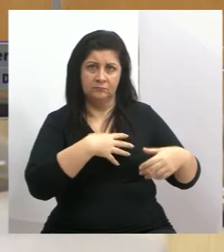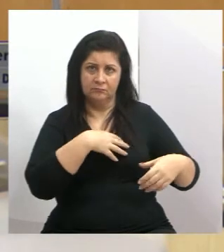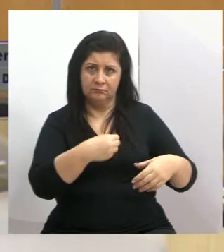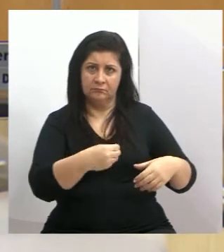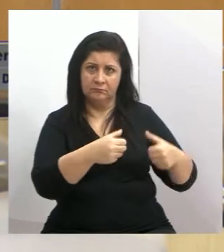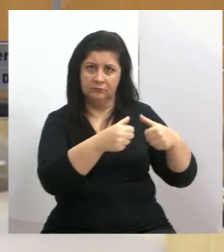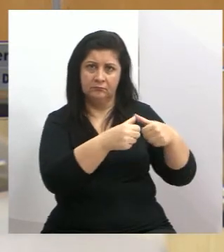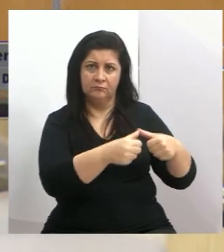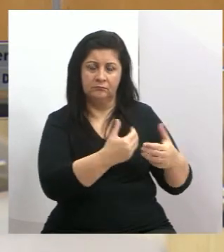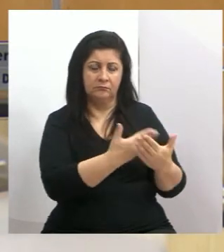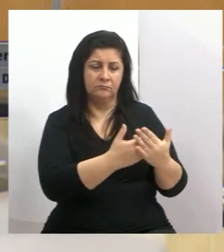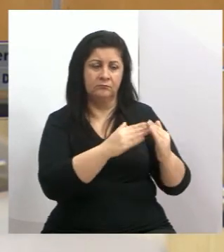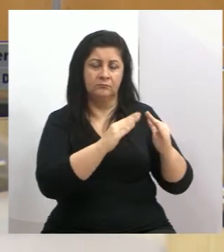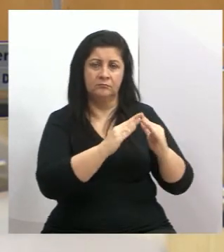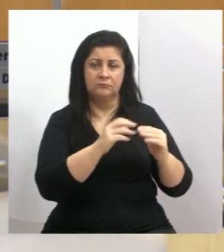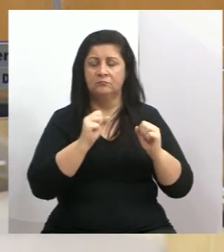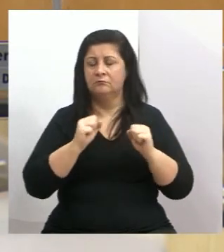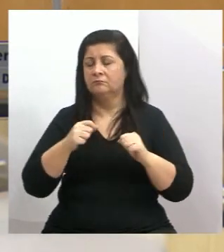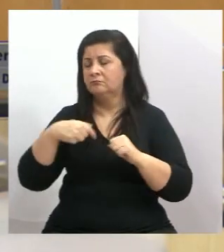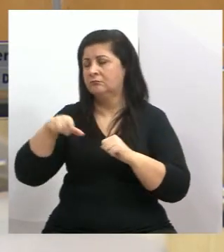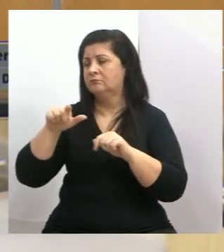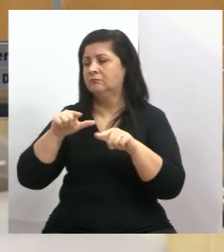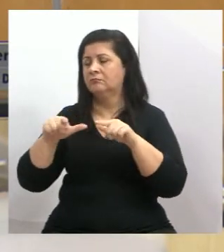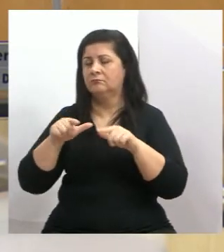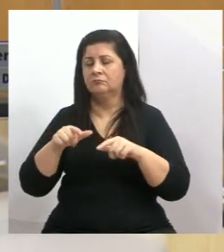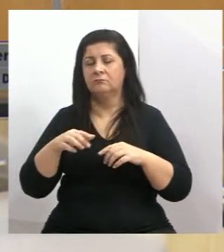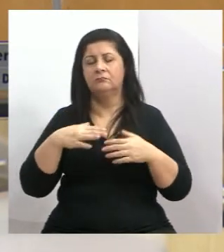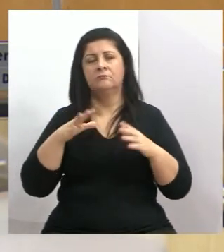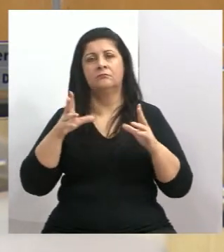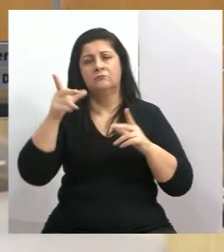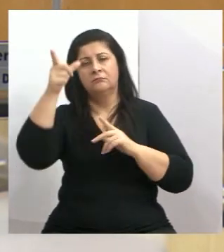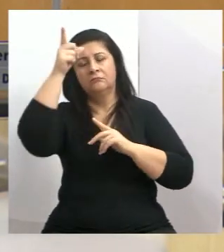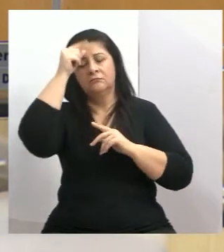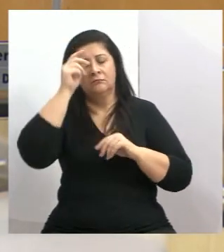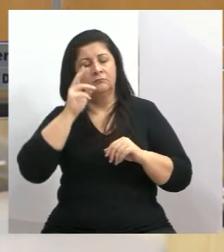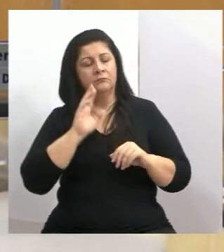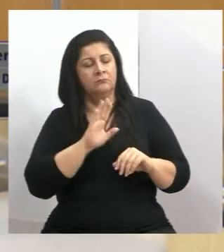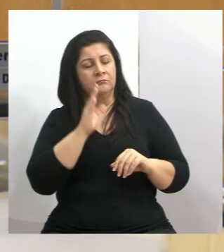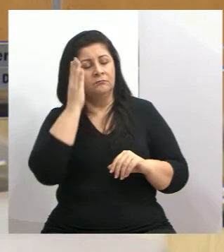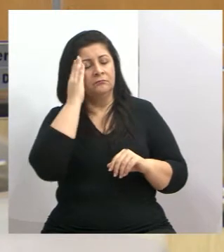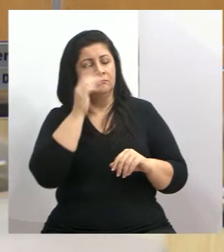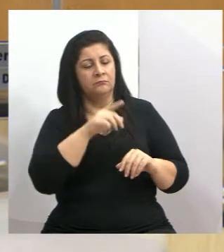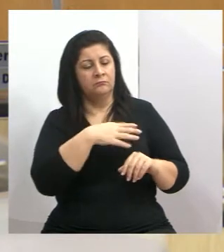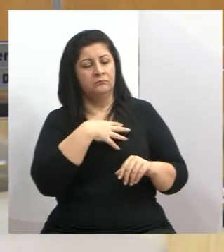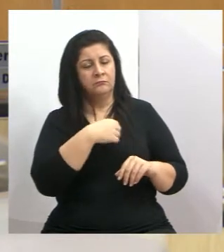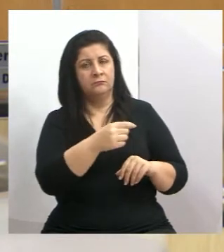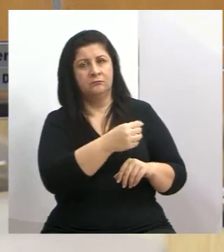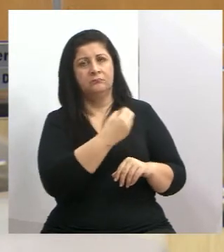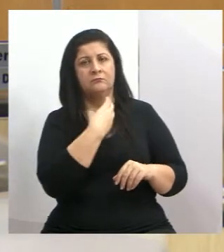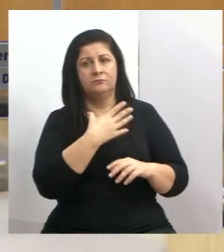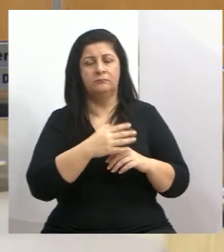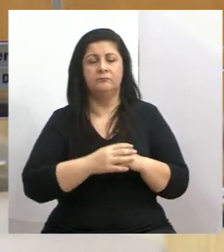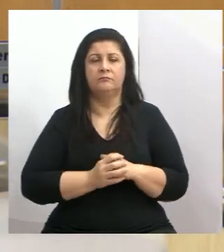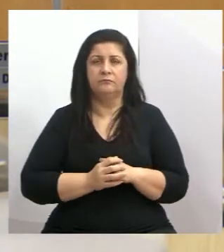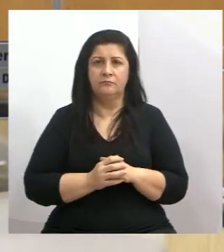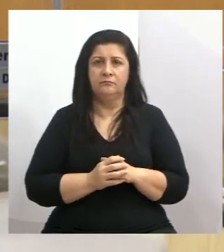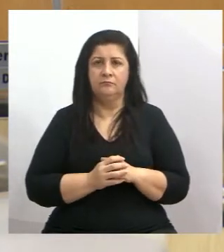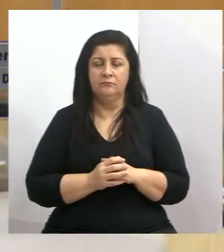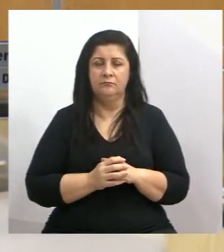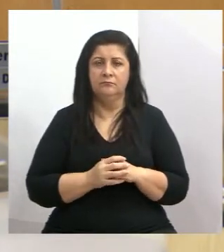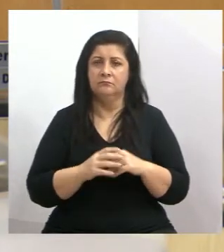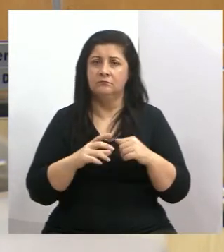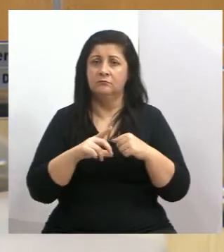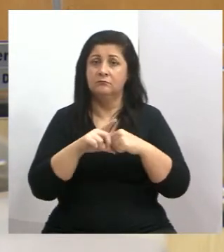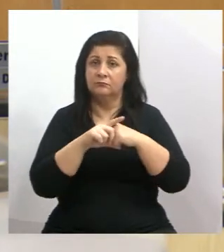poder trabalhar na garantia de que ele estarão bem cuidados considerando que o artigo 227 da Constituição Federal